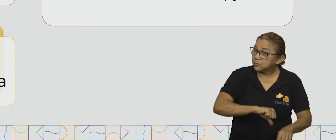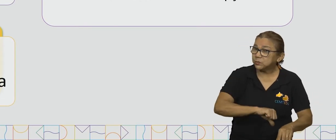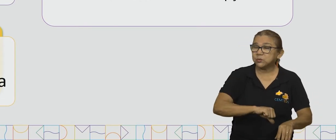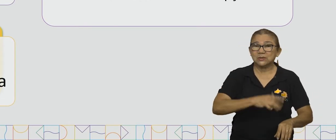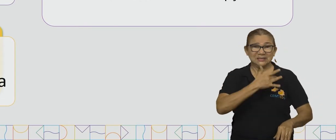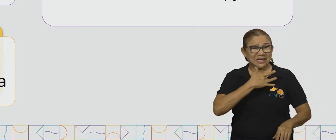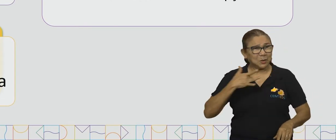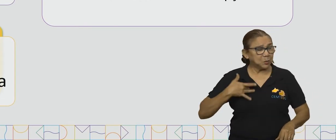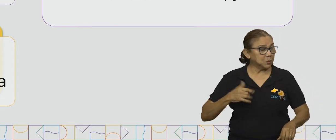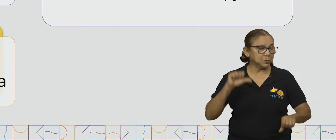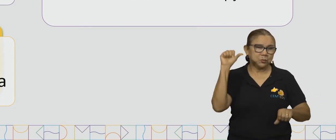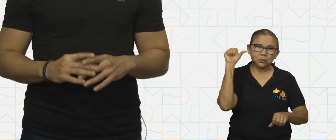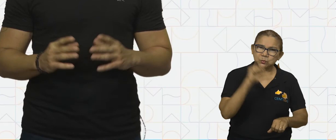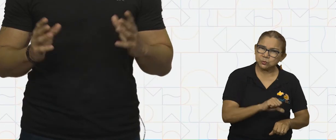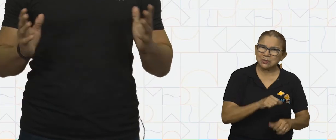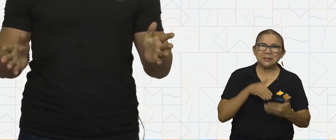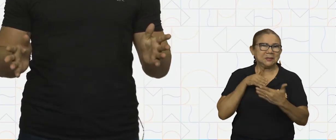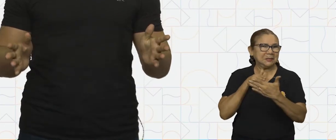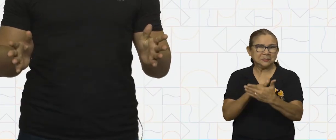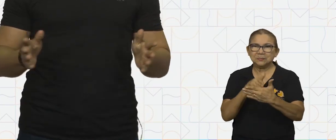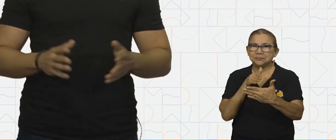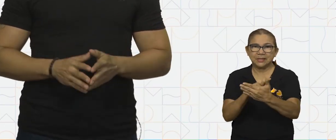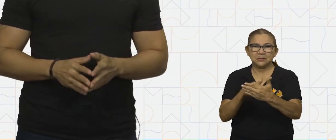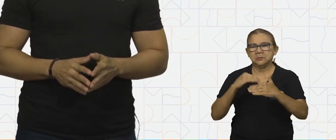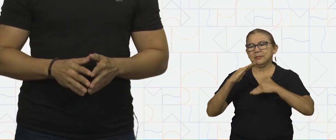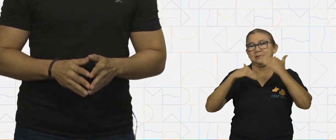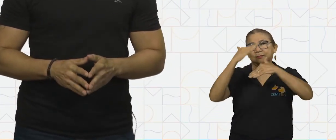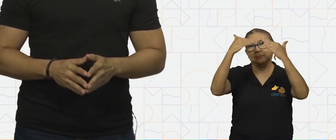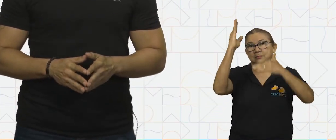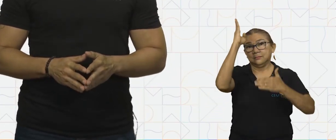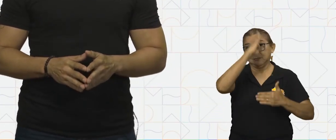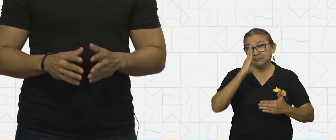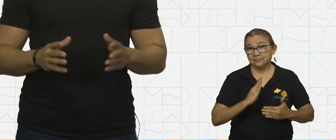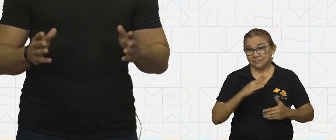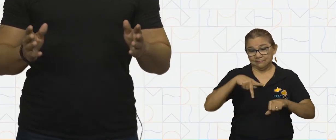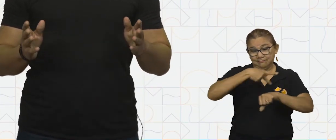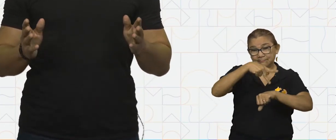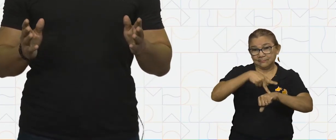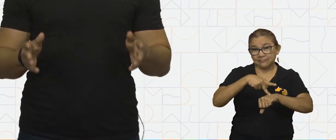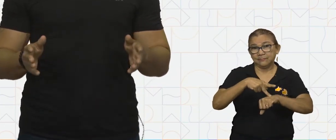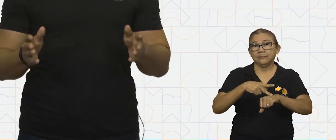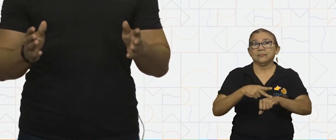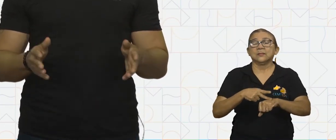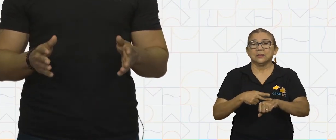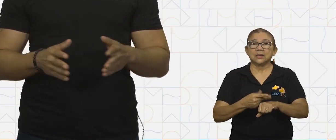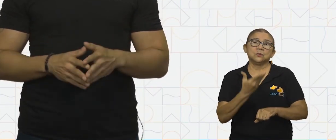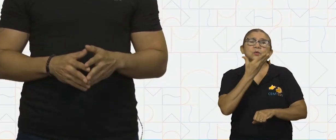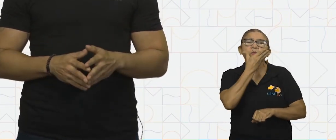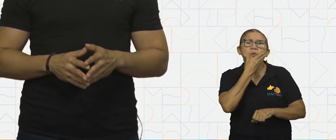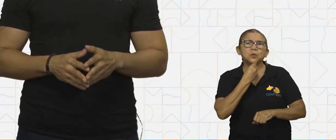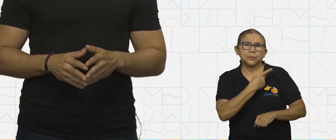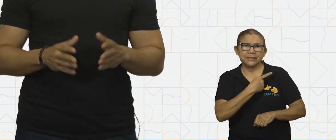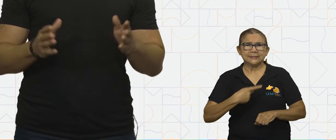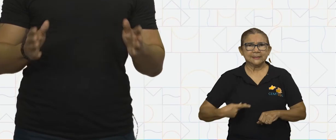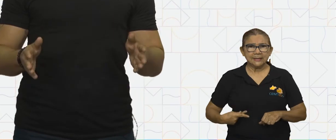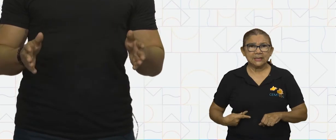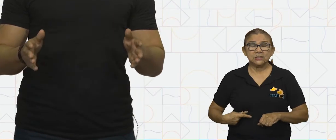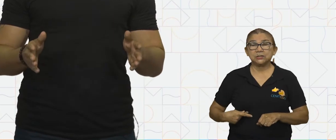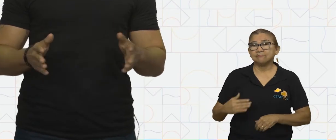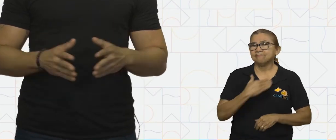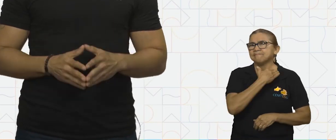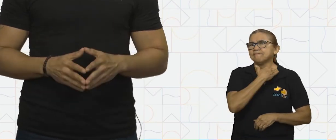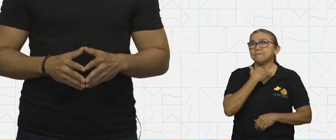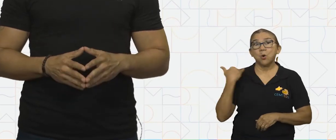o desenvolvimento do país. Apesar de eleito pelo Congresso Nacional, Tancredo Neves morre antes da posse, e o cargo